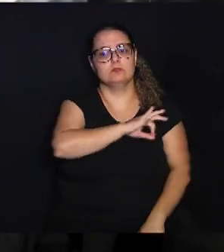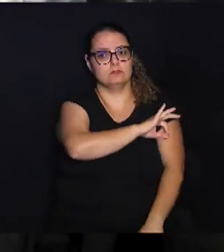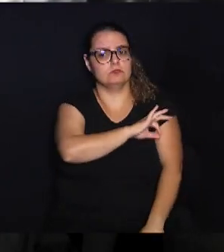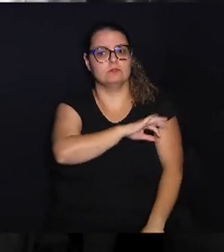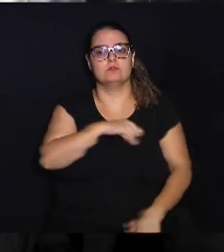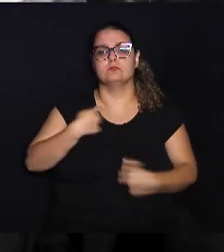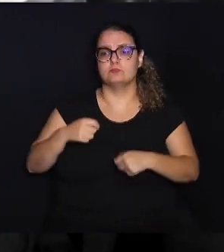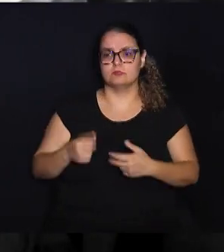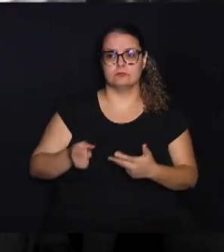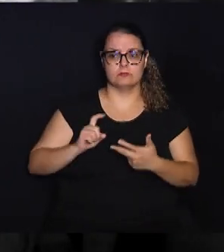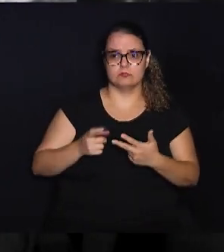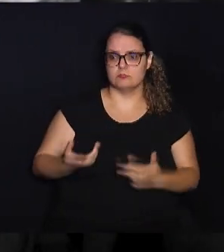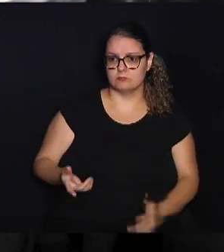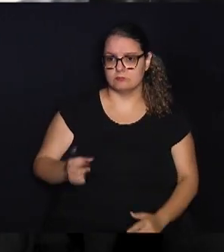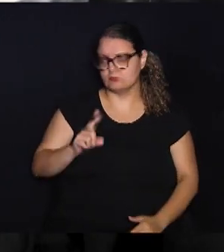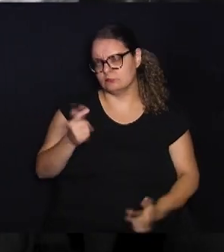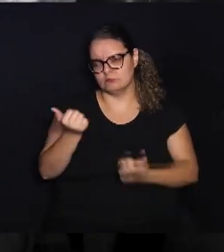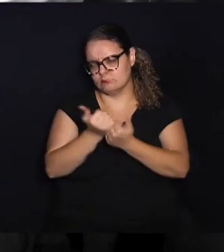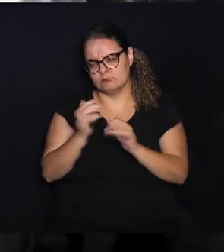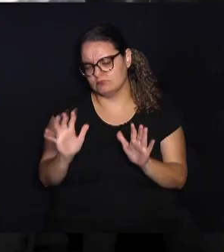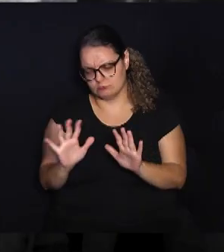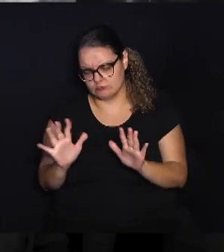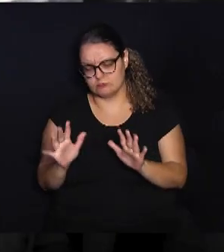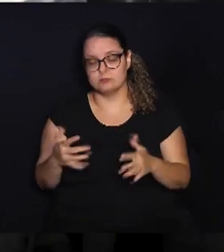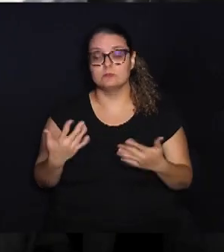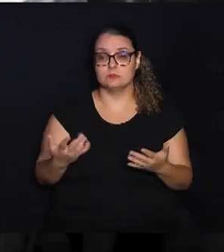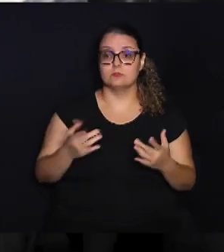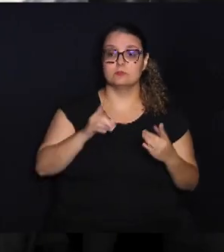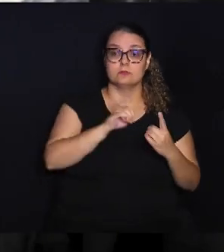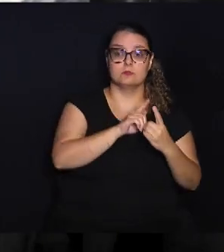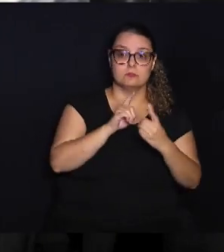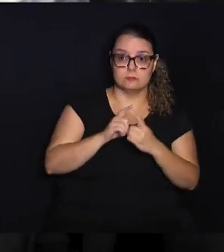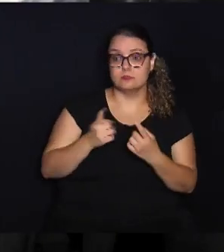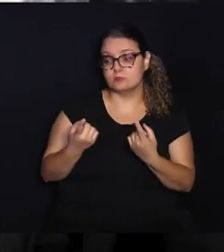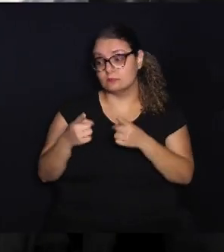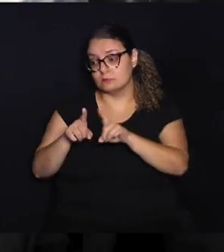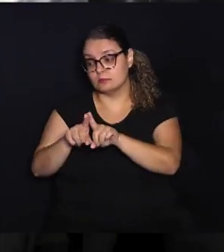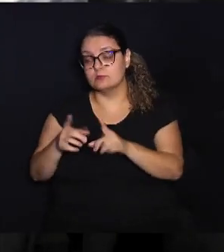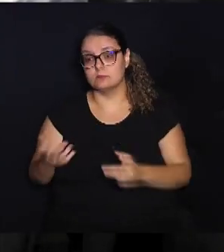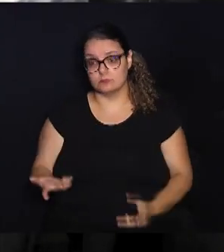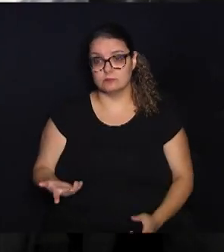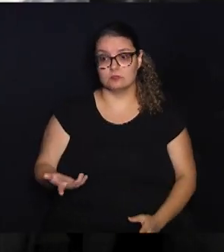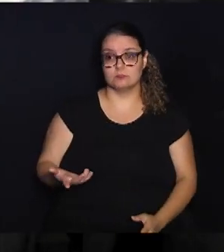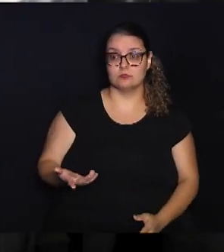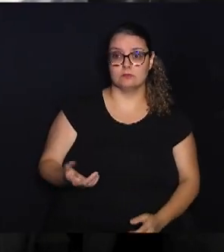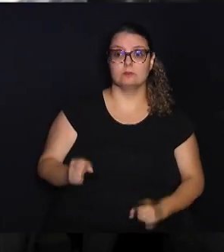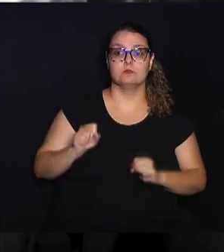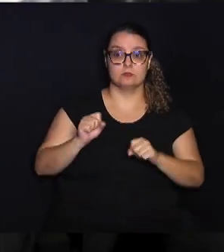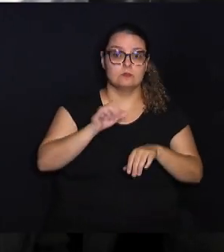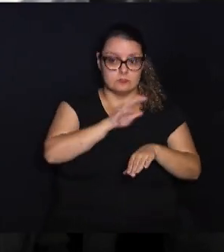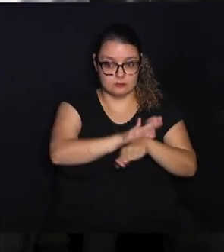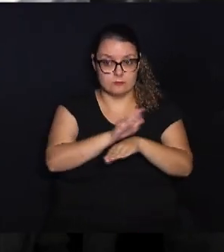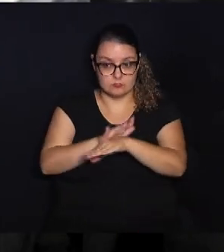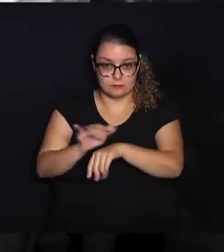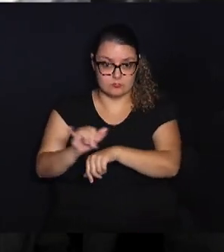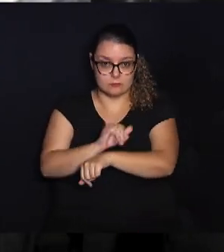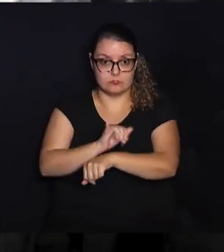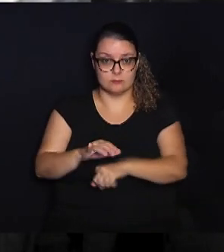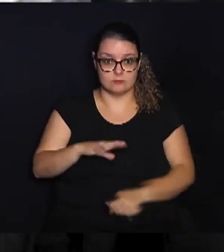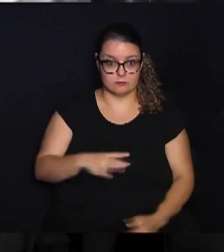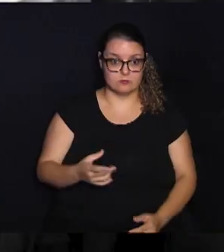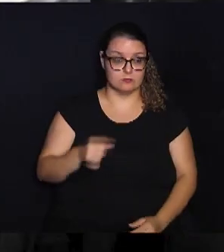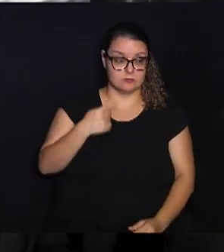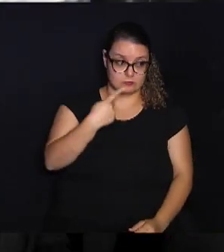sempre, não para ter cargo, mas de ser um consultor, um aliado para ajudar na estratégia da cidade. Dessa